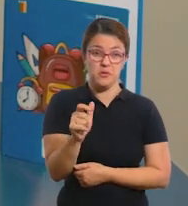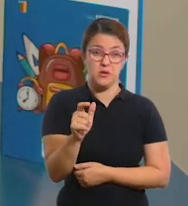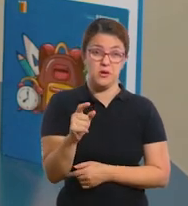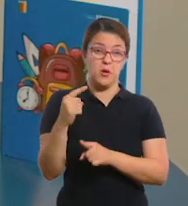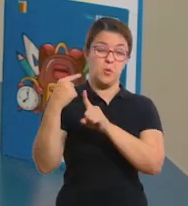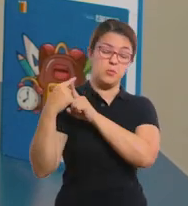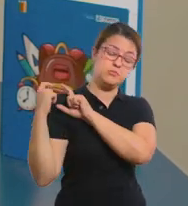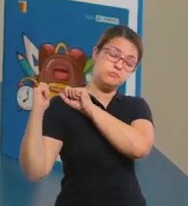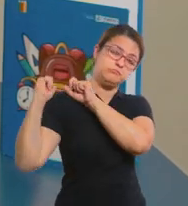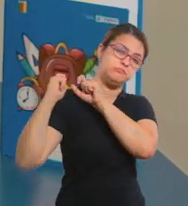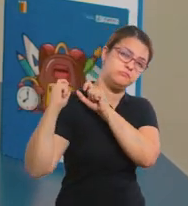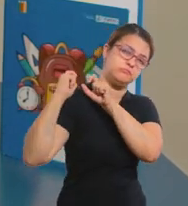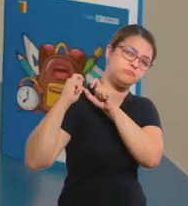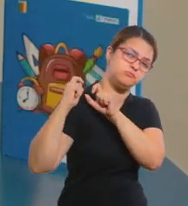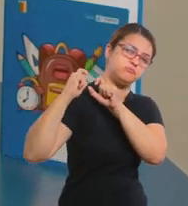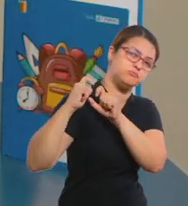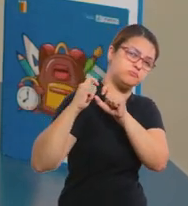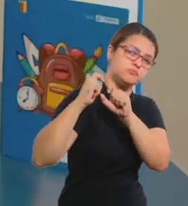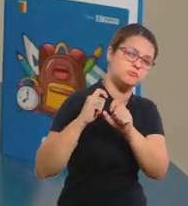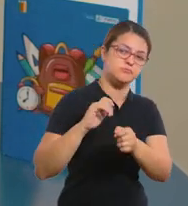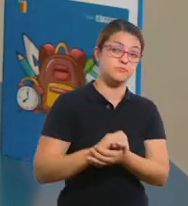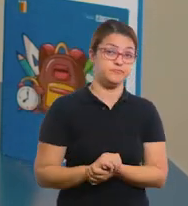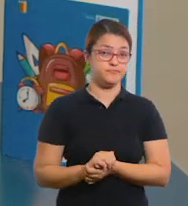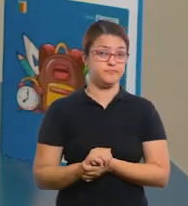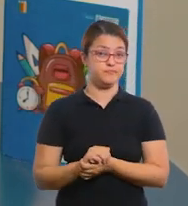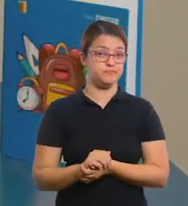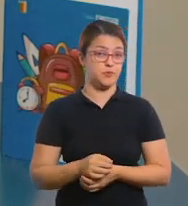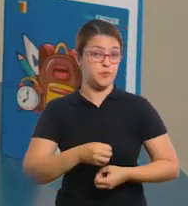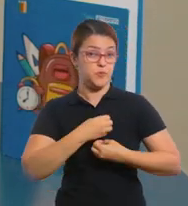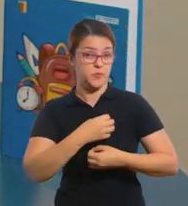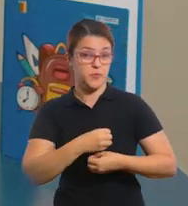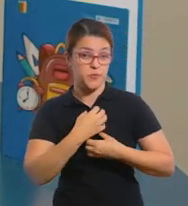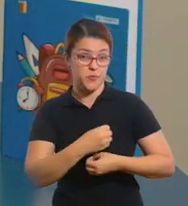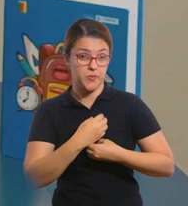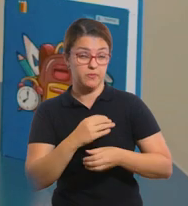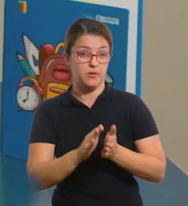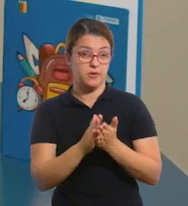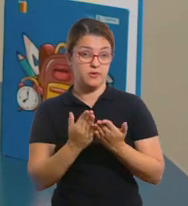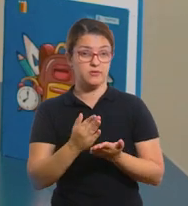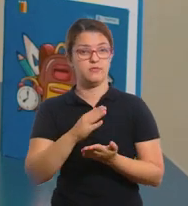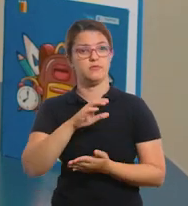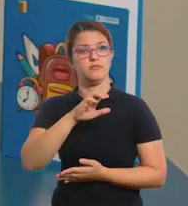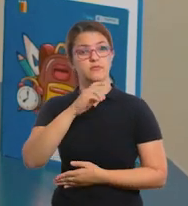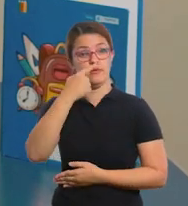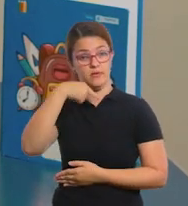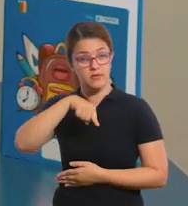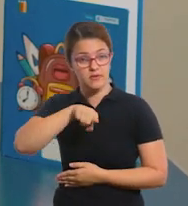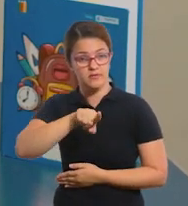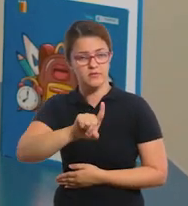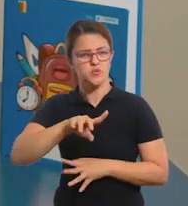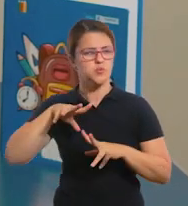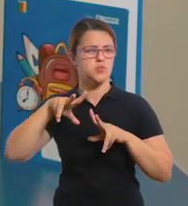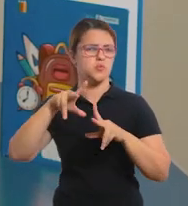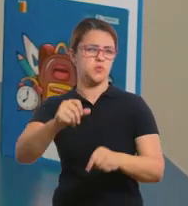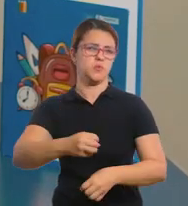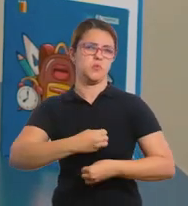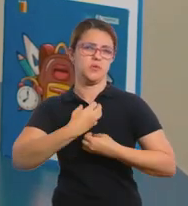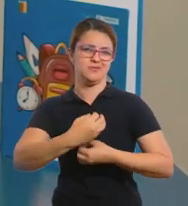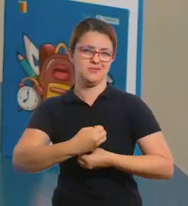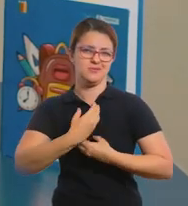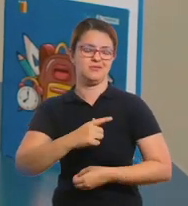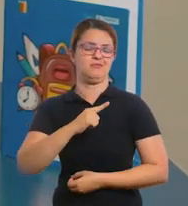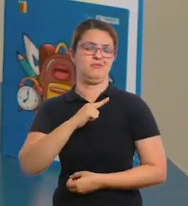lindo poema eu peguei ele no livro elefante chapéu e melancia em tudo tempo e zyah